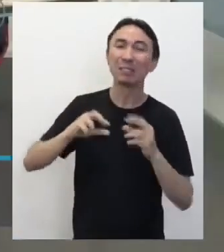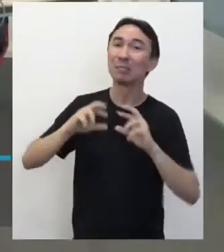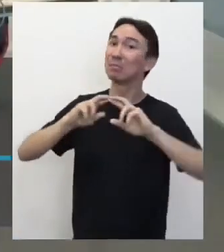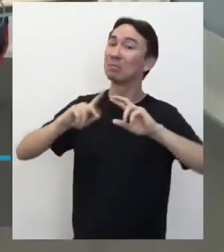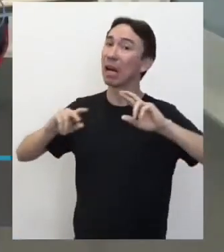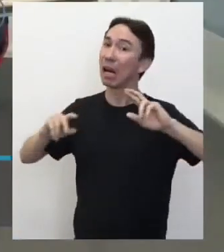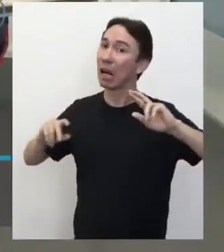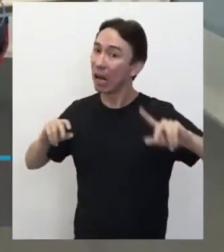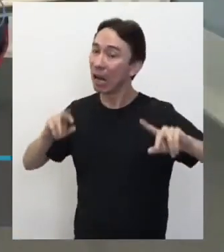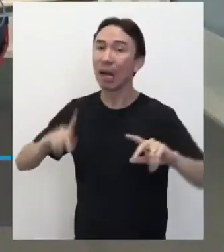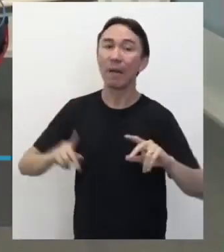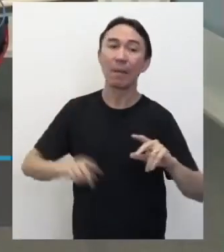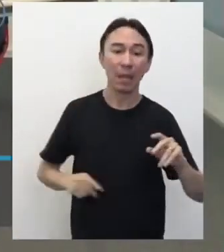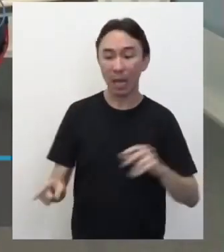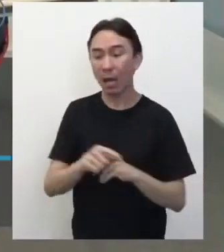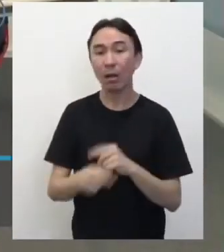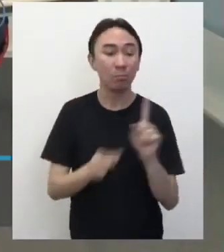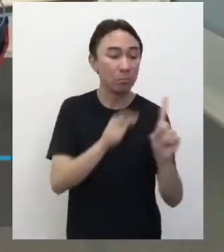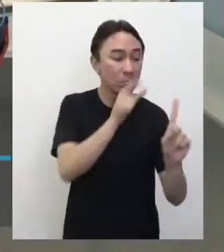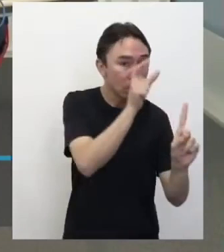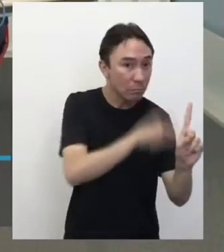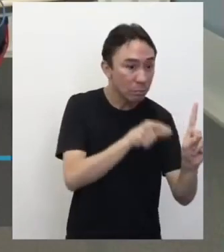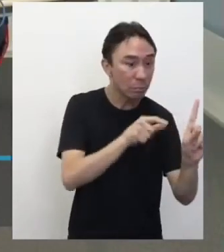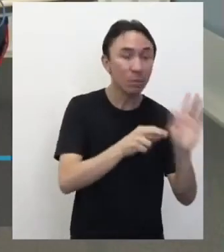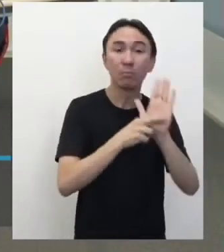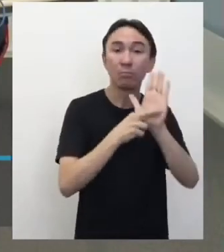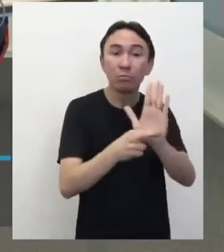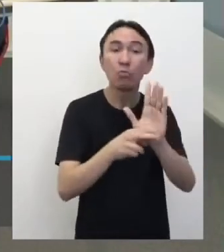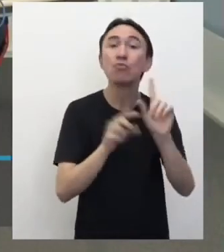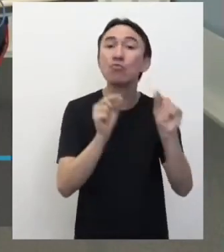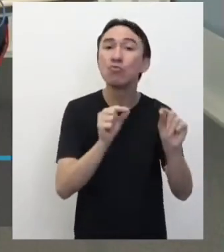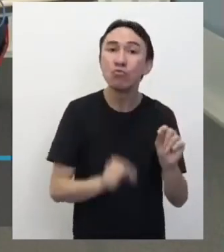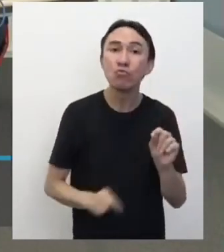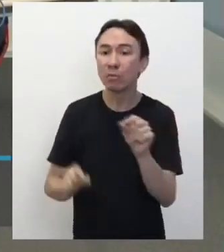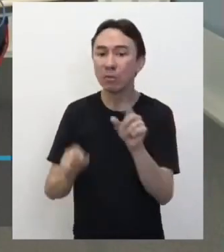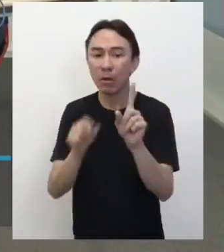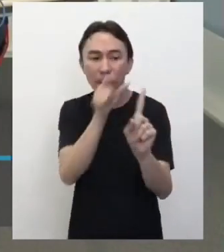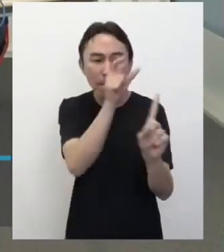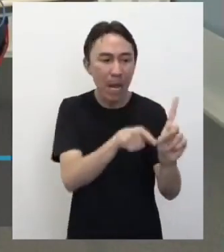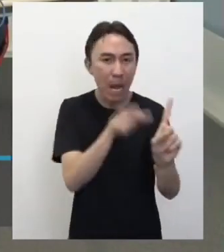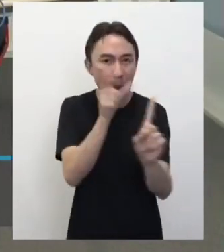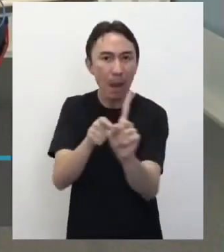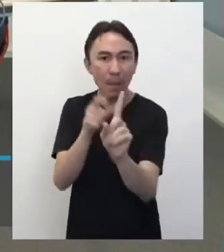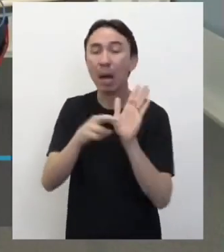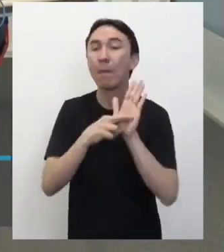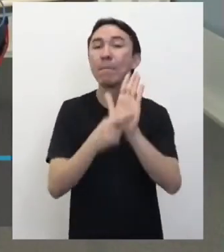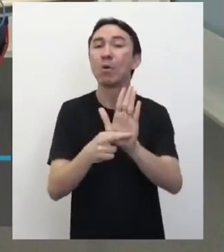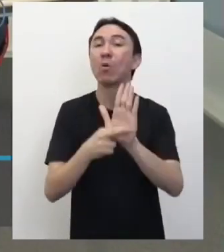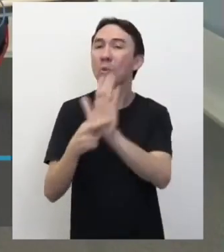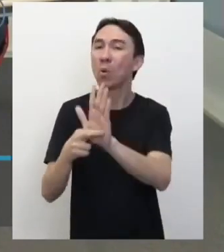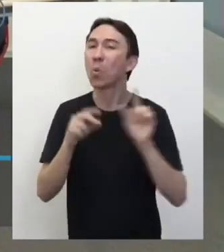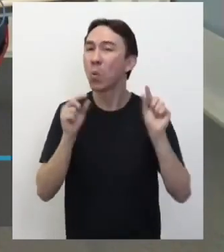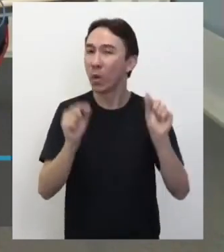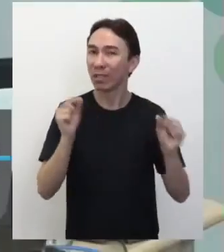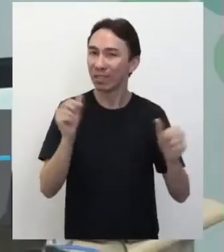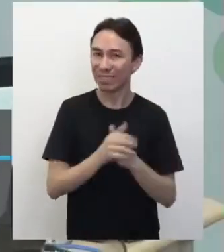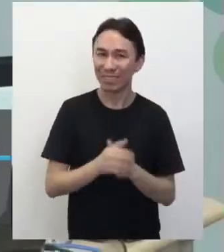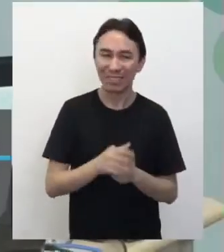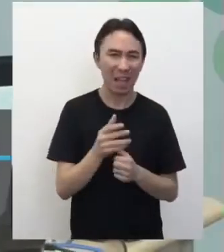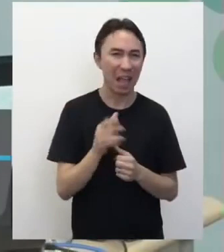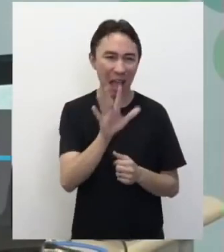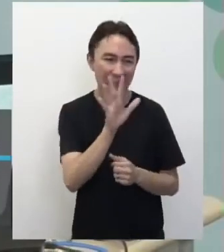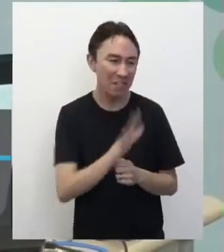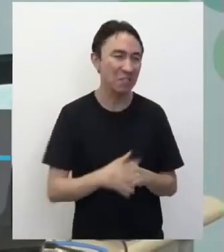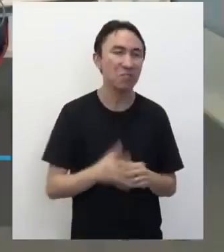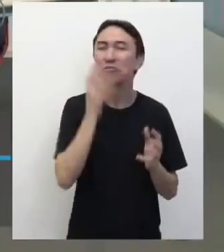cada personagem filme representa. tentou trazer um pouco isso, né, filme Mônica? tentou, o último verdade. filme não ficou aquela coisa tão fofinha, né? Tão...